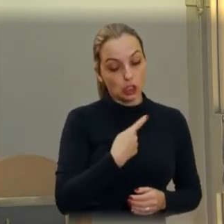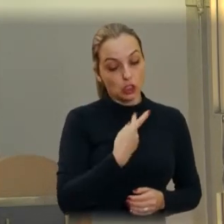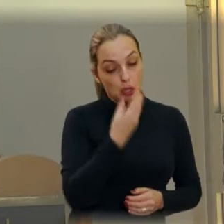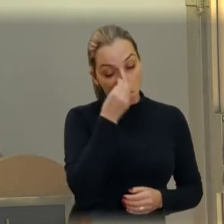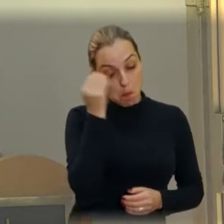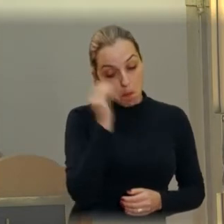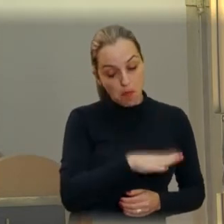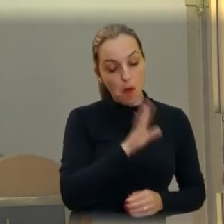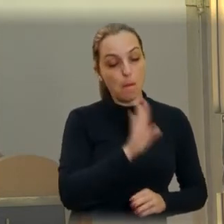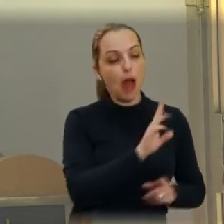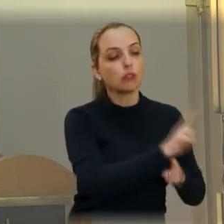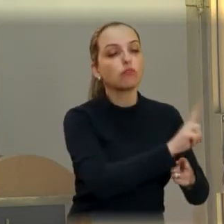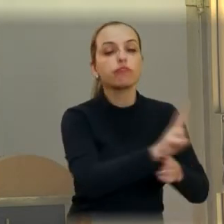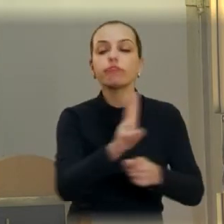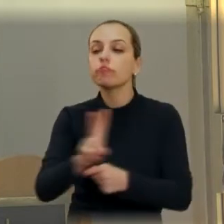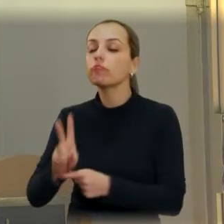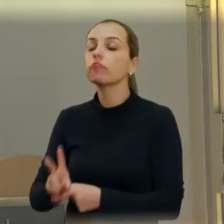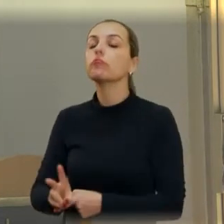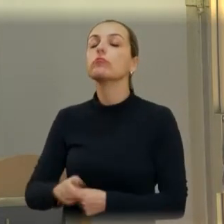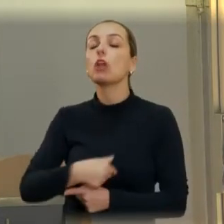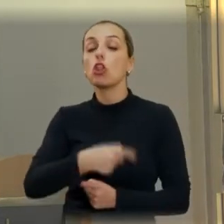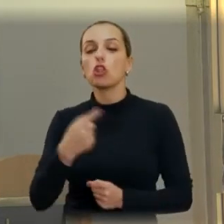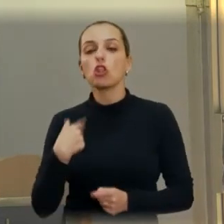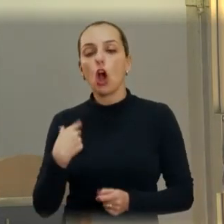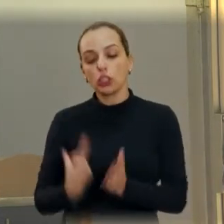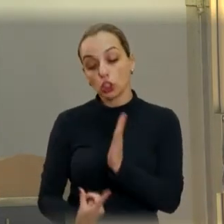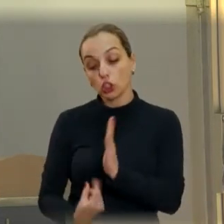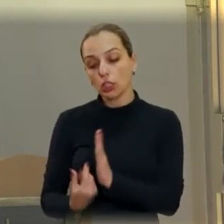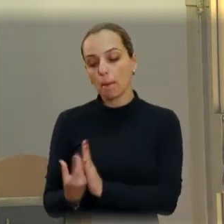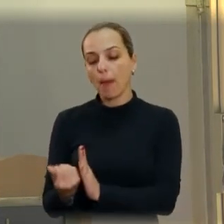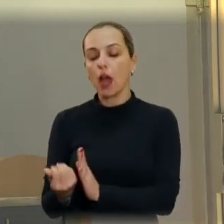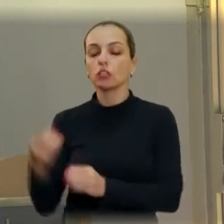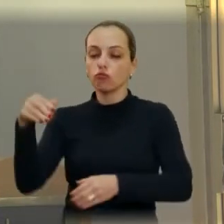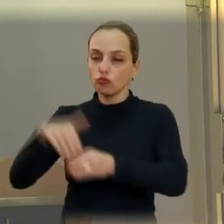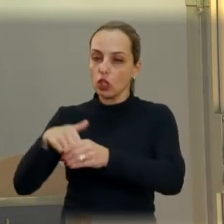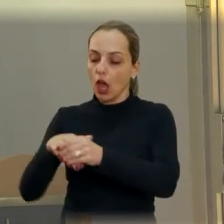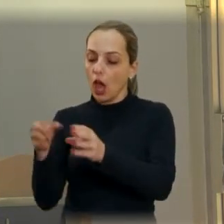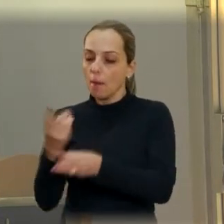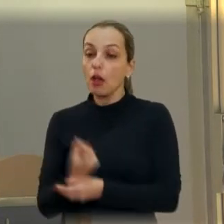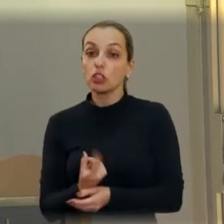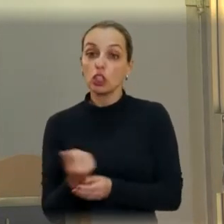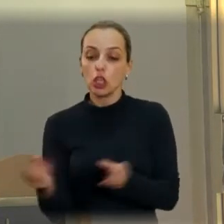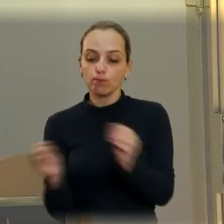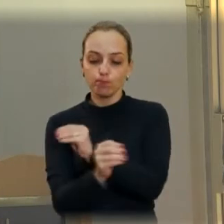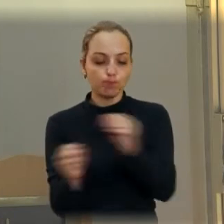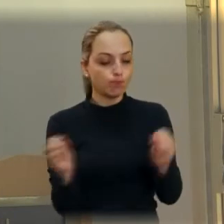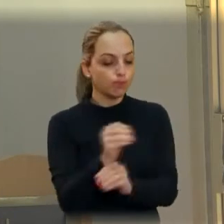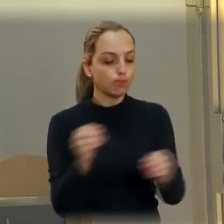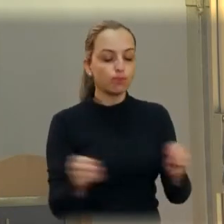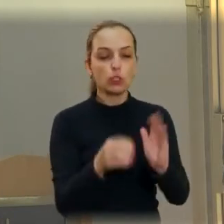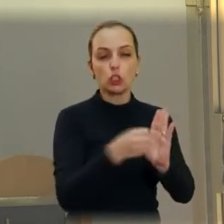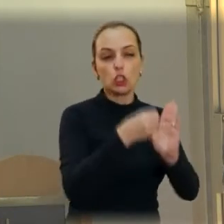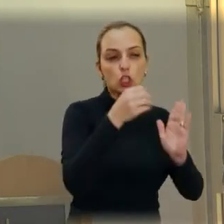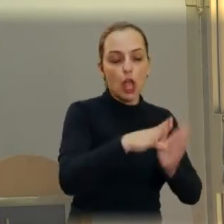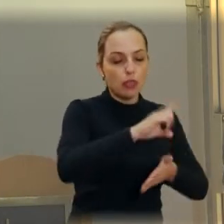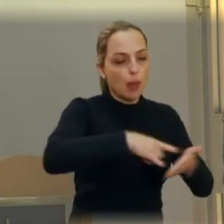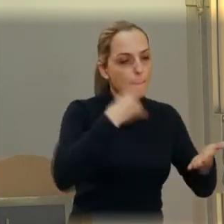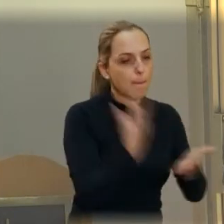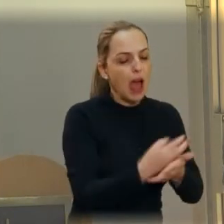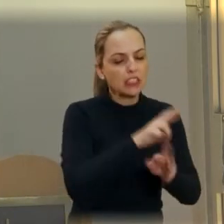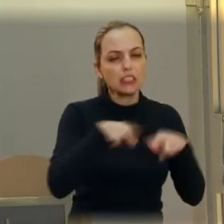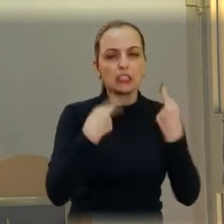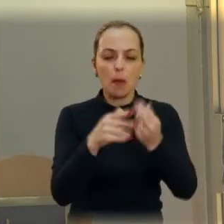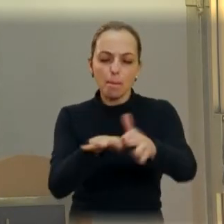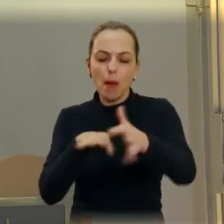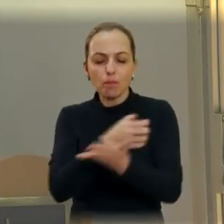aqui votamos orçamento, remanejamento de orçamento, fazemos indicação, requerimento, audiência